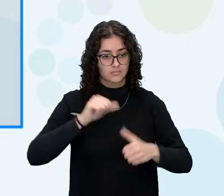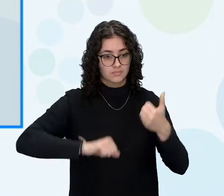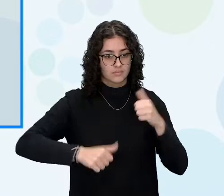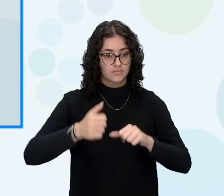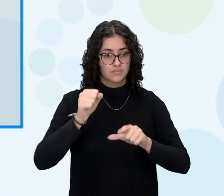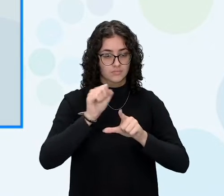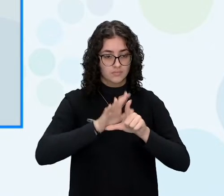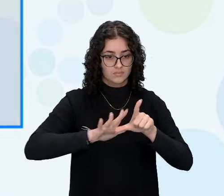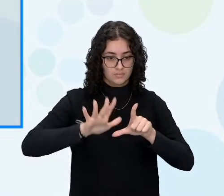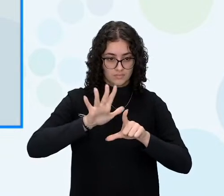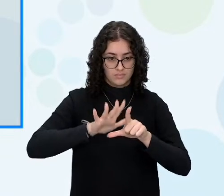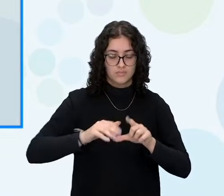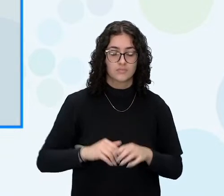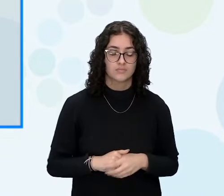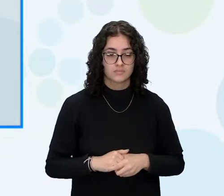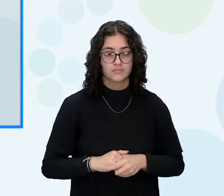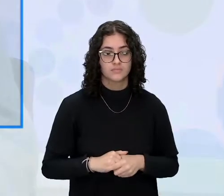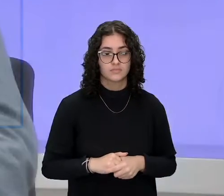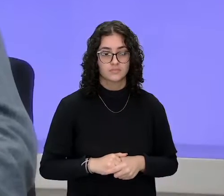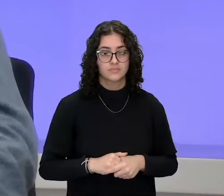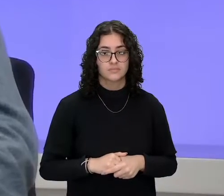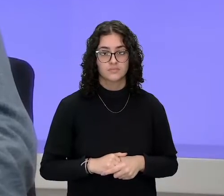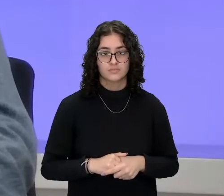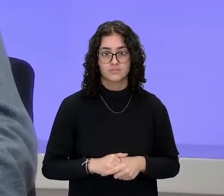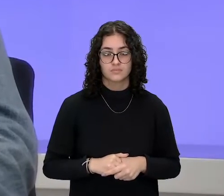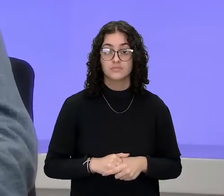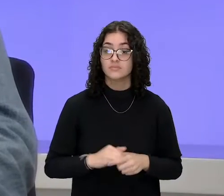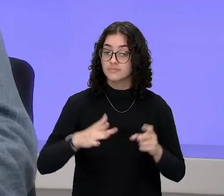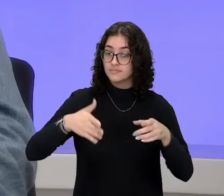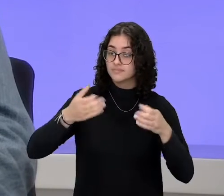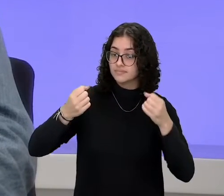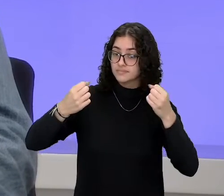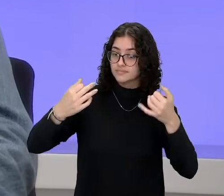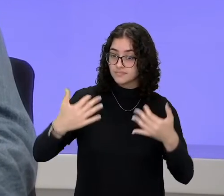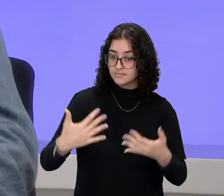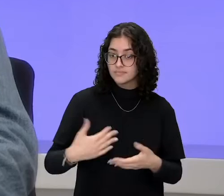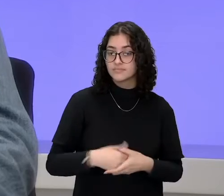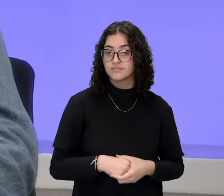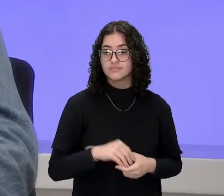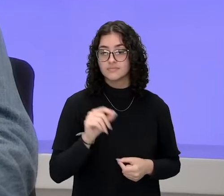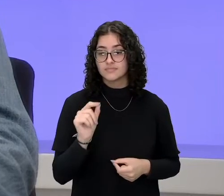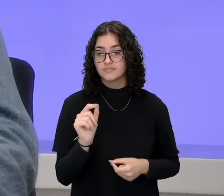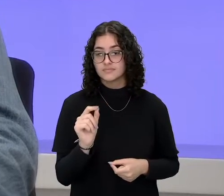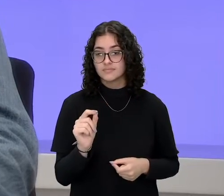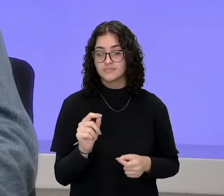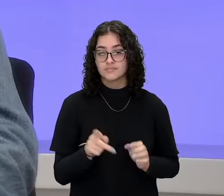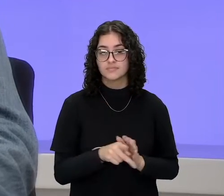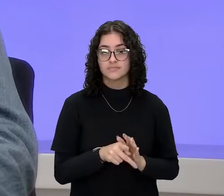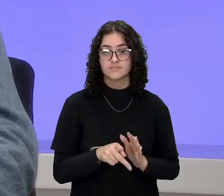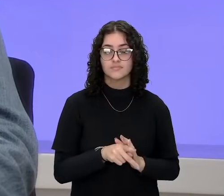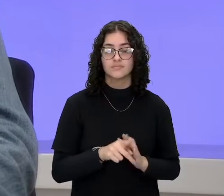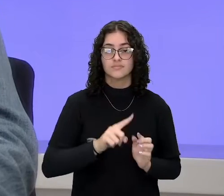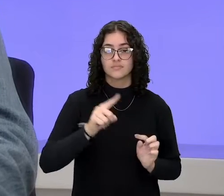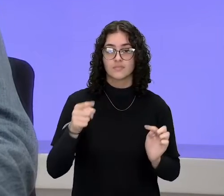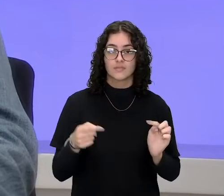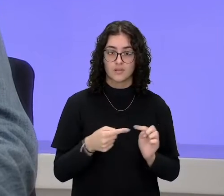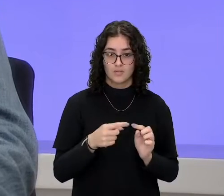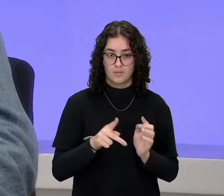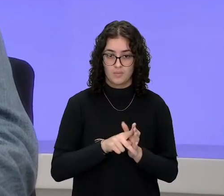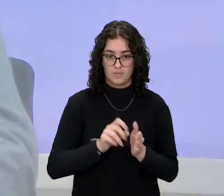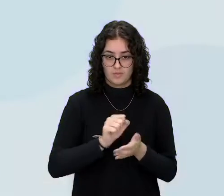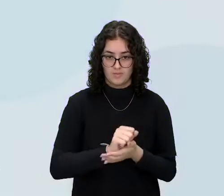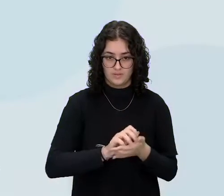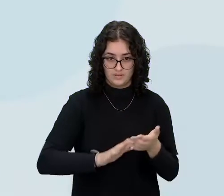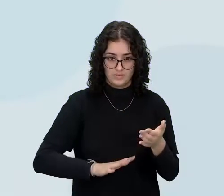QR Code, tá certo? Bom, dito isso, né, vamos falar aí sobre o objetivo dessa atividade